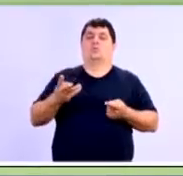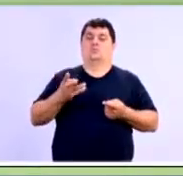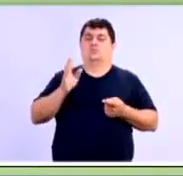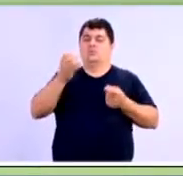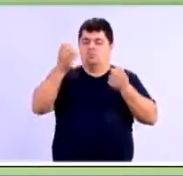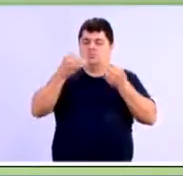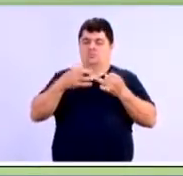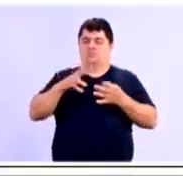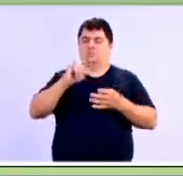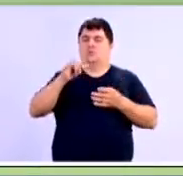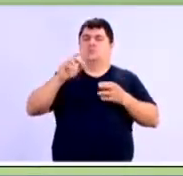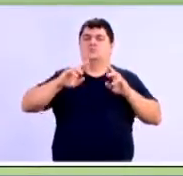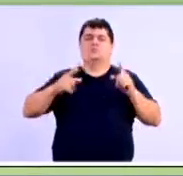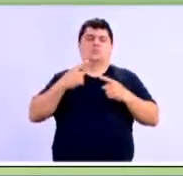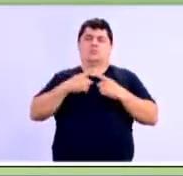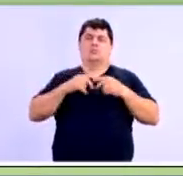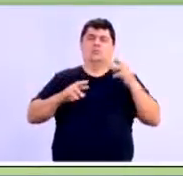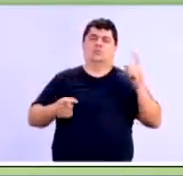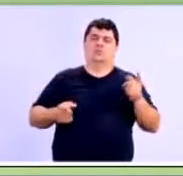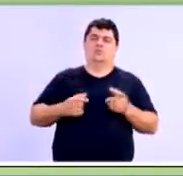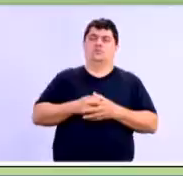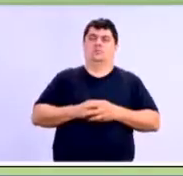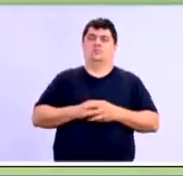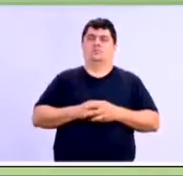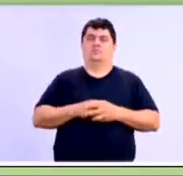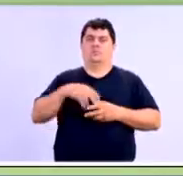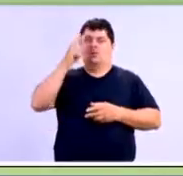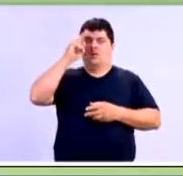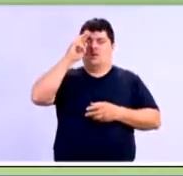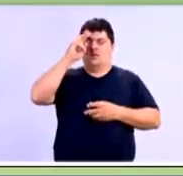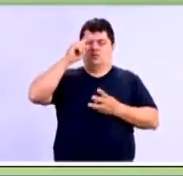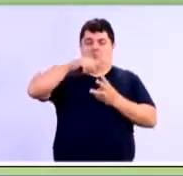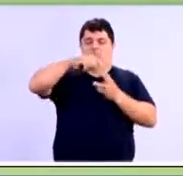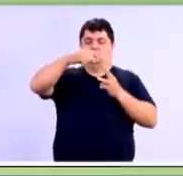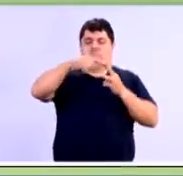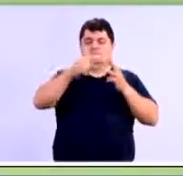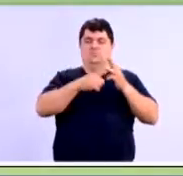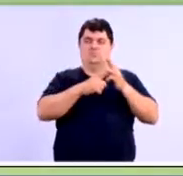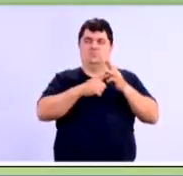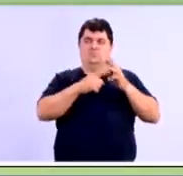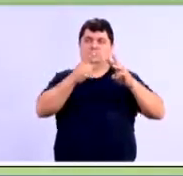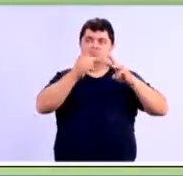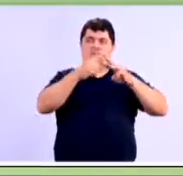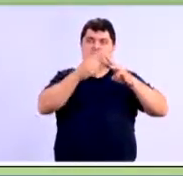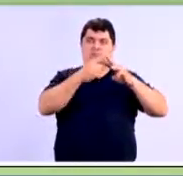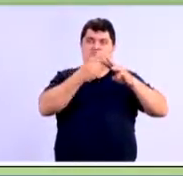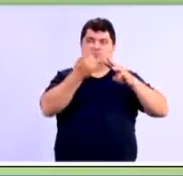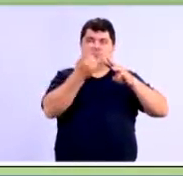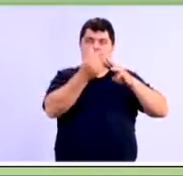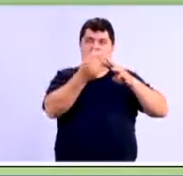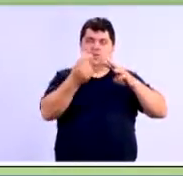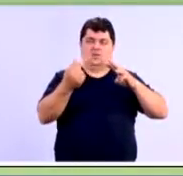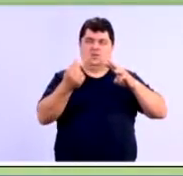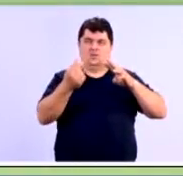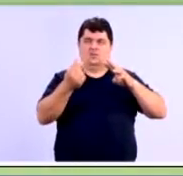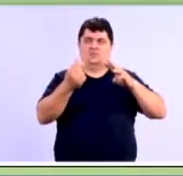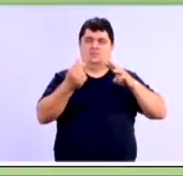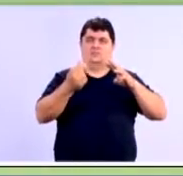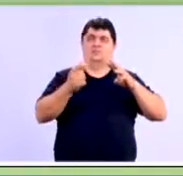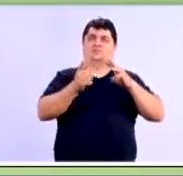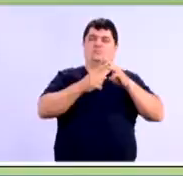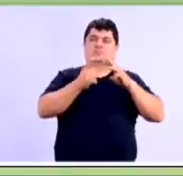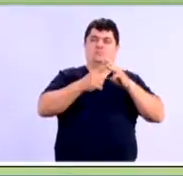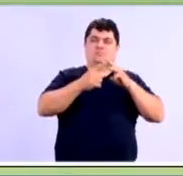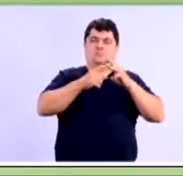fala a diferença desses dois termos. Se a gente lembrar do nosso tripé que a gente falou aqui a basear a análise, a gente já viu na aula passada